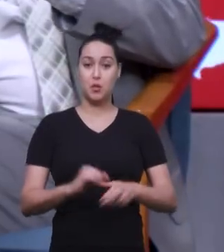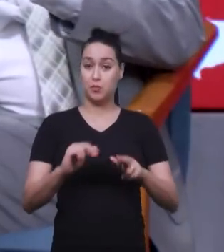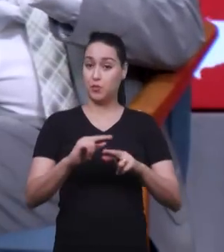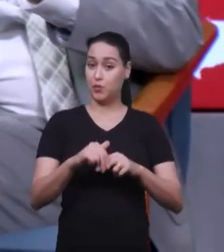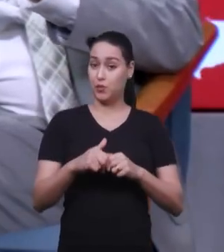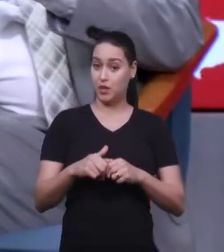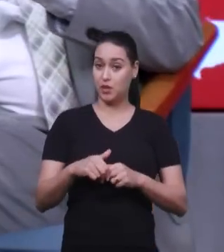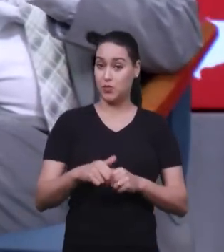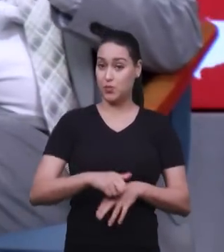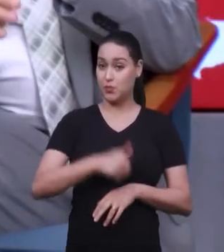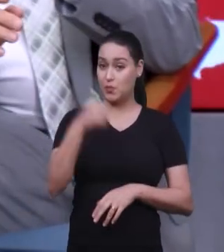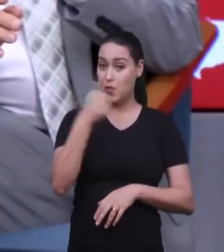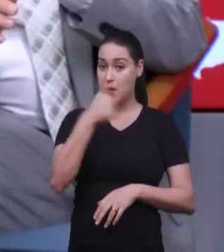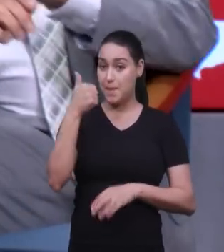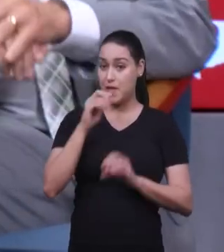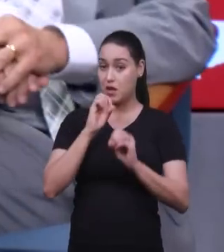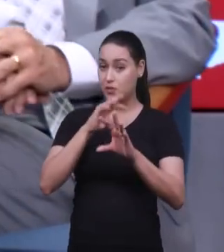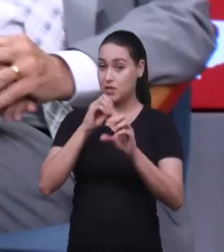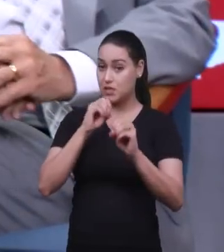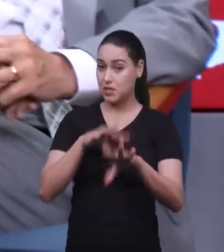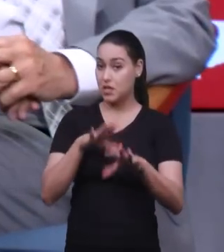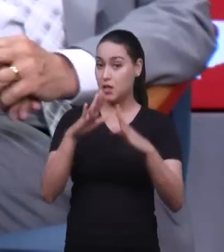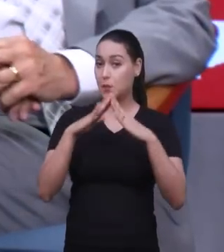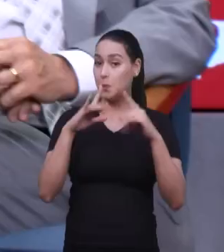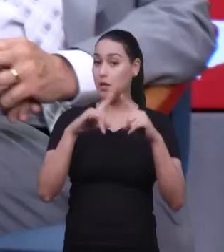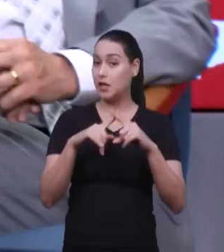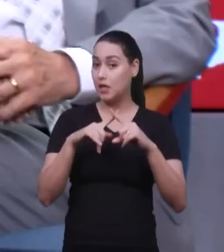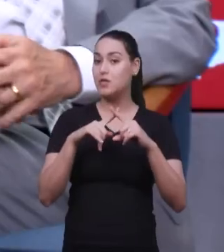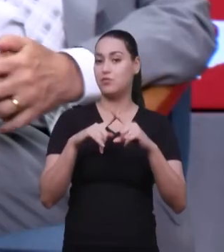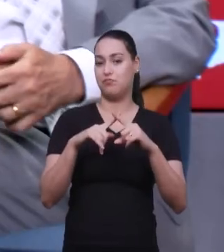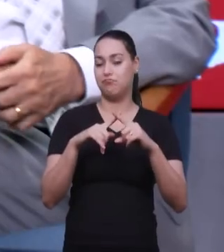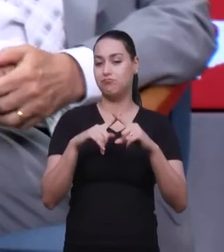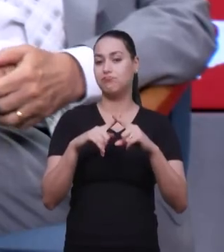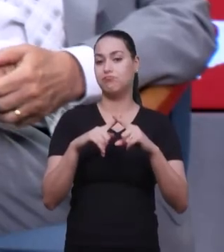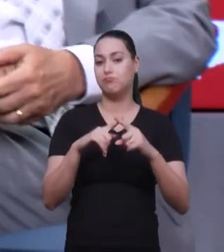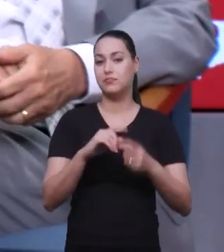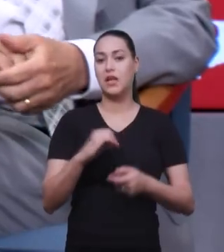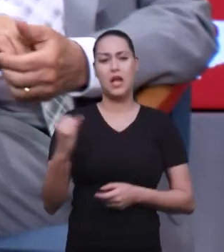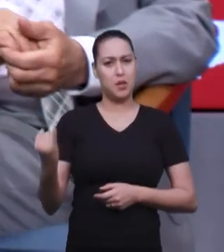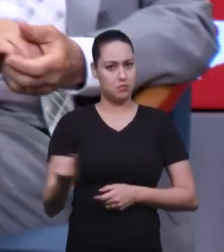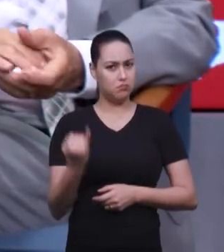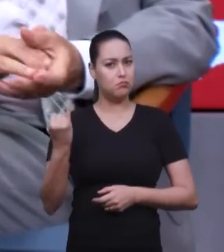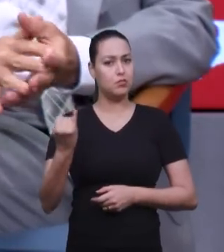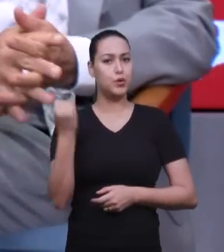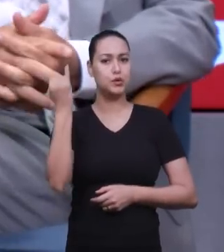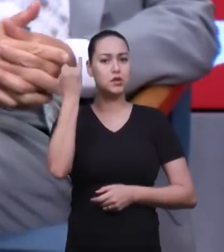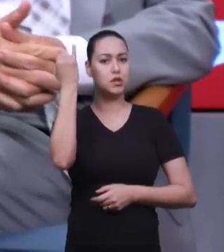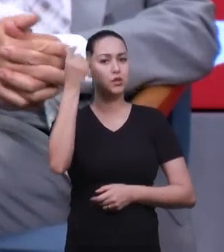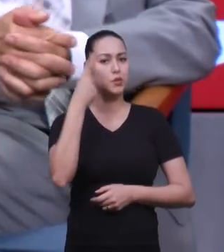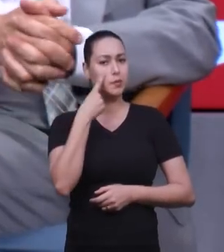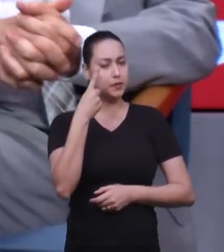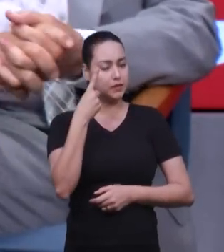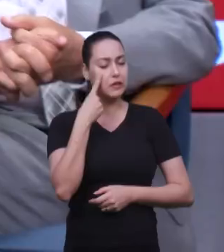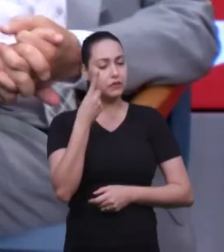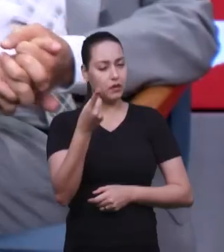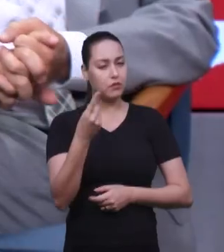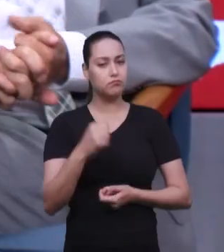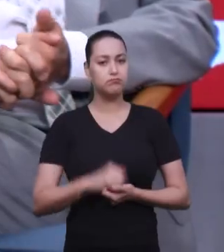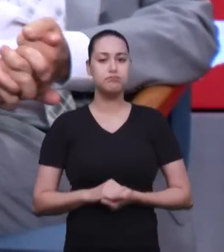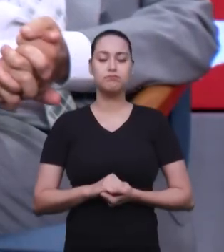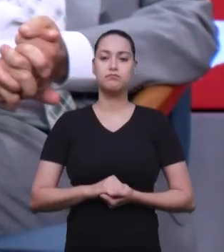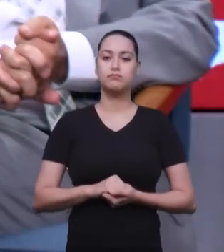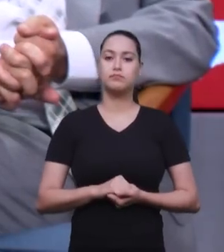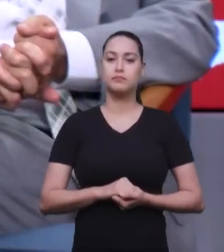dando o primeiro grande ensino para a igreja ali. É muito importante